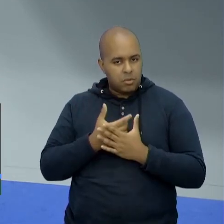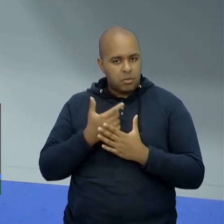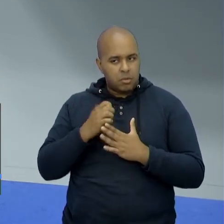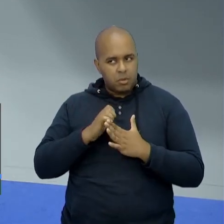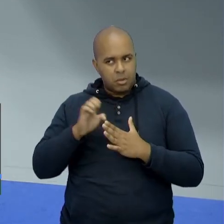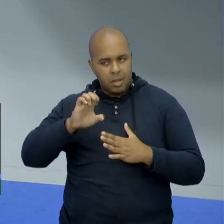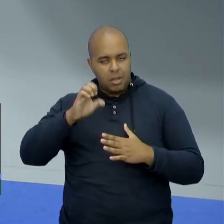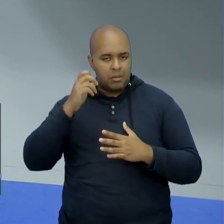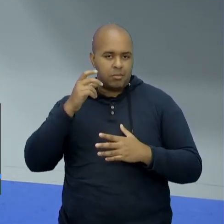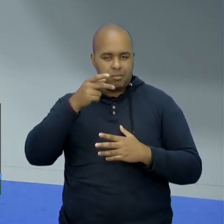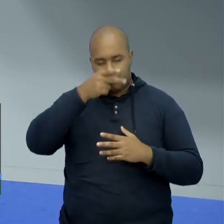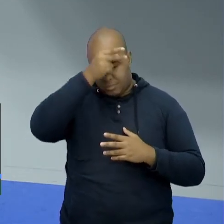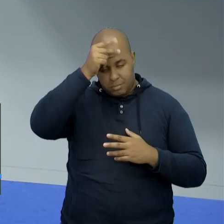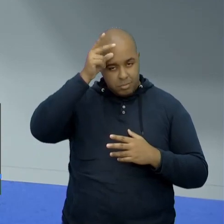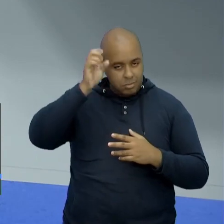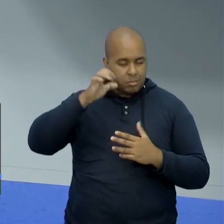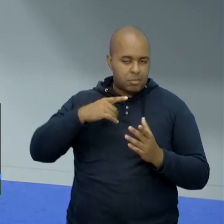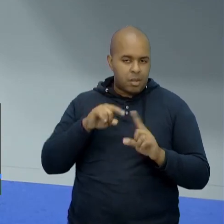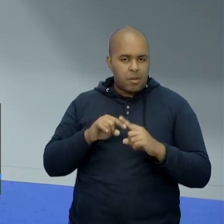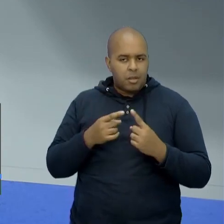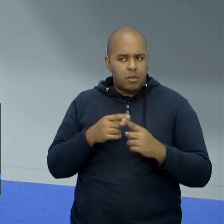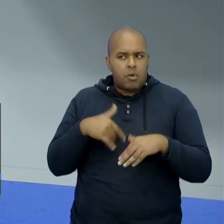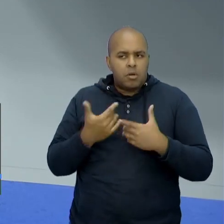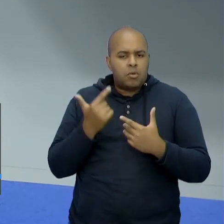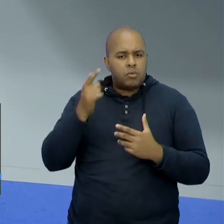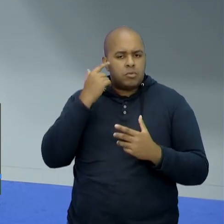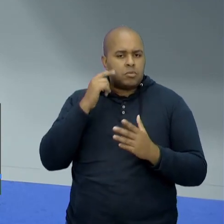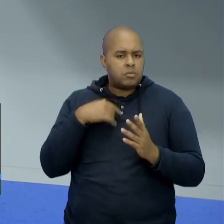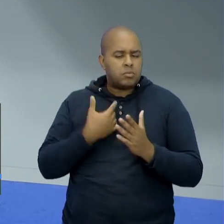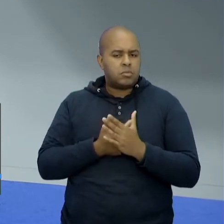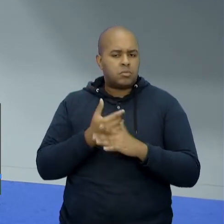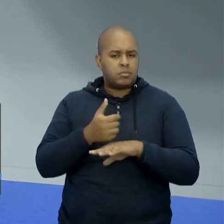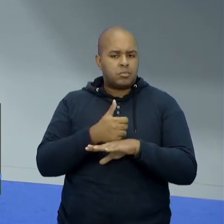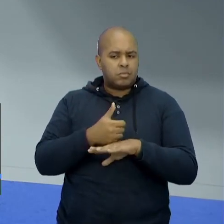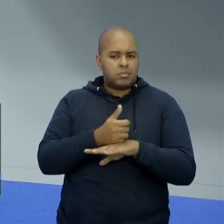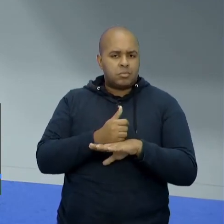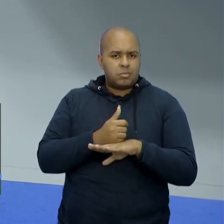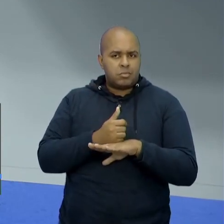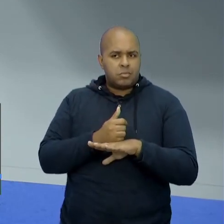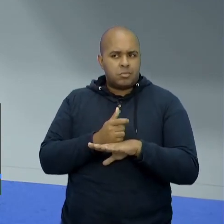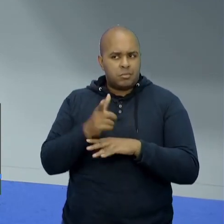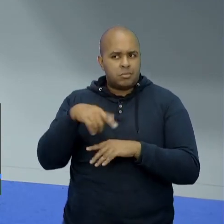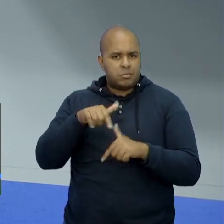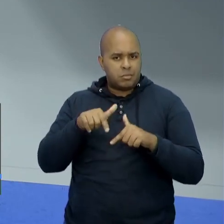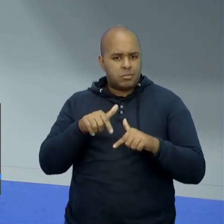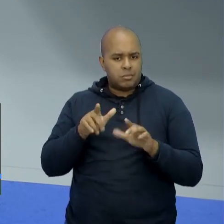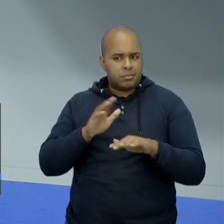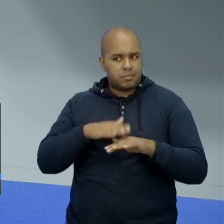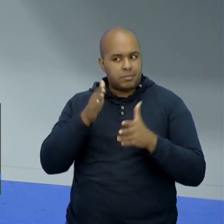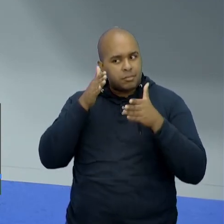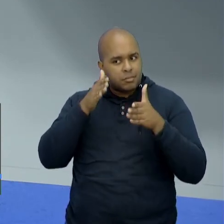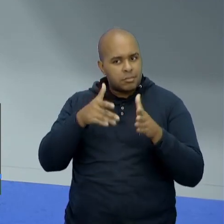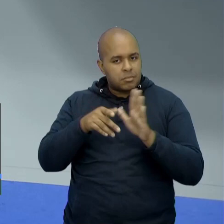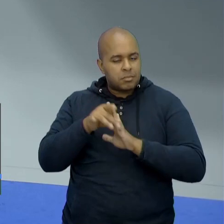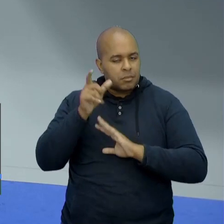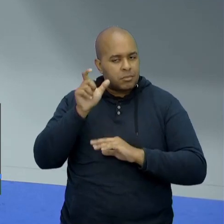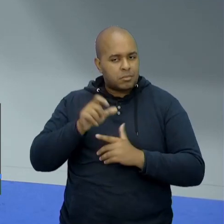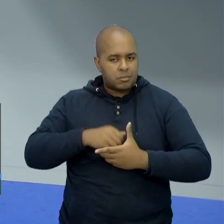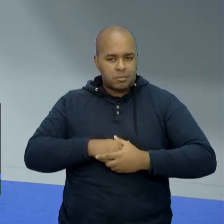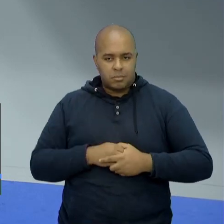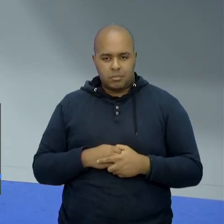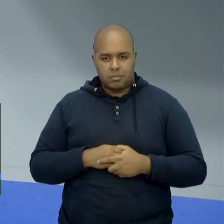e prefeituras, né? Mas quais normalmente são os profissionais assim que trabalham mais diretamente com isso?